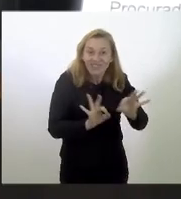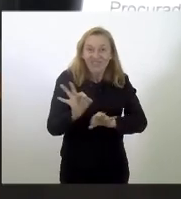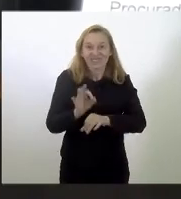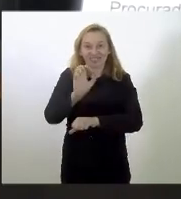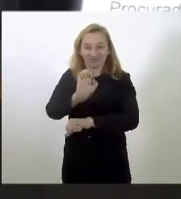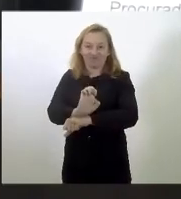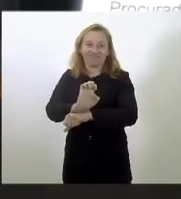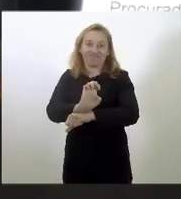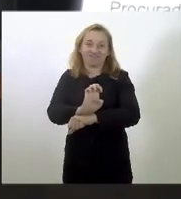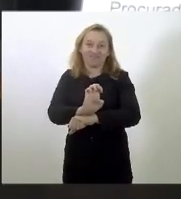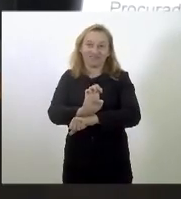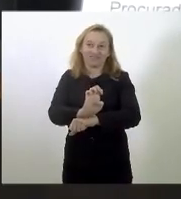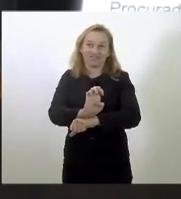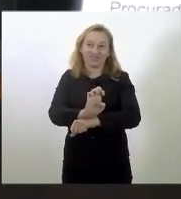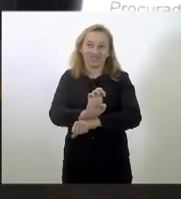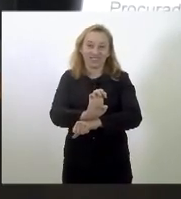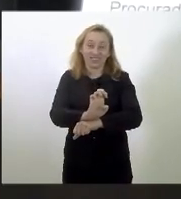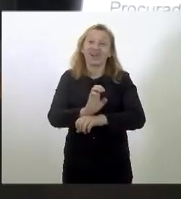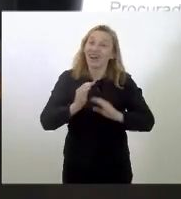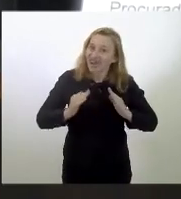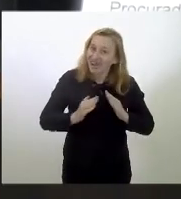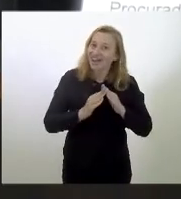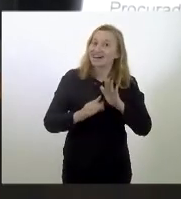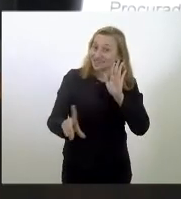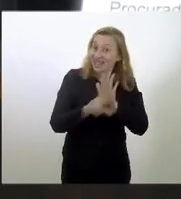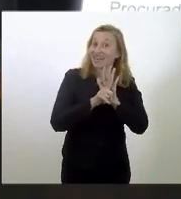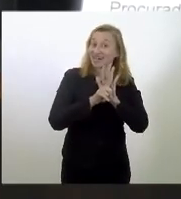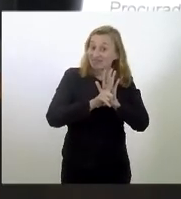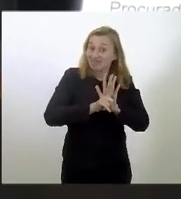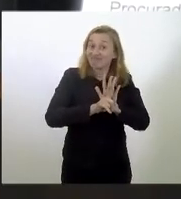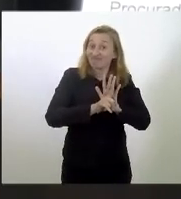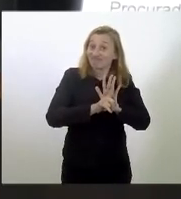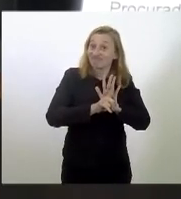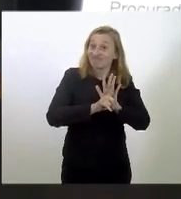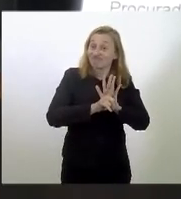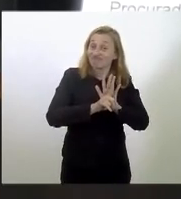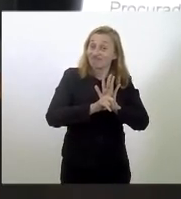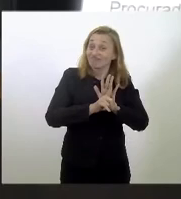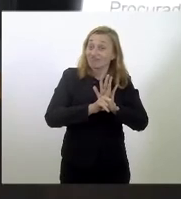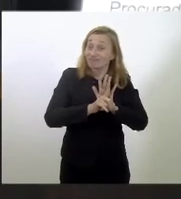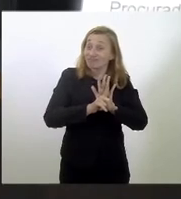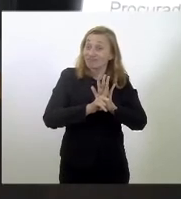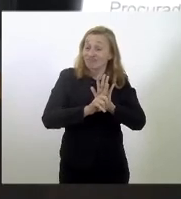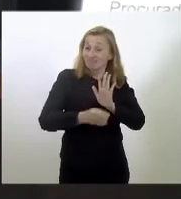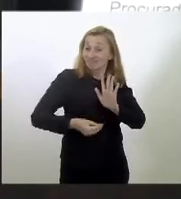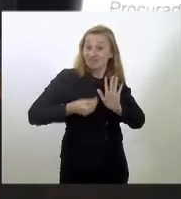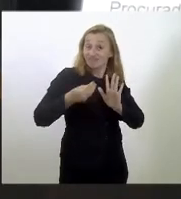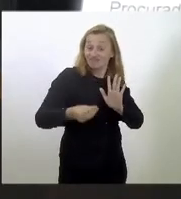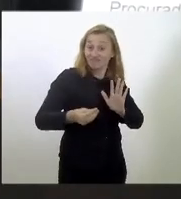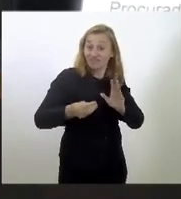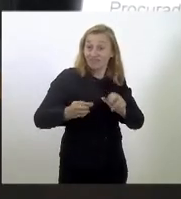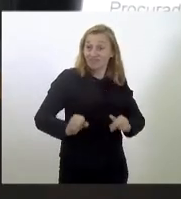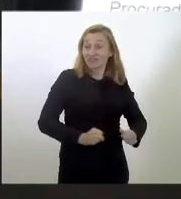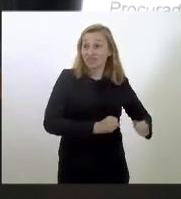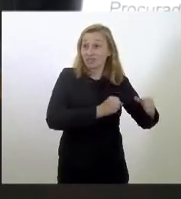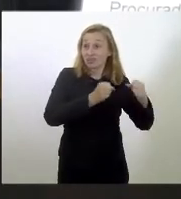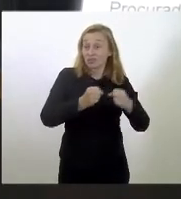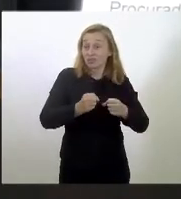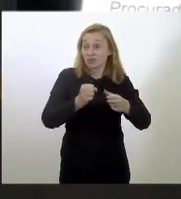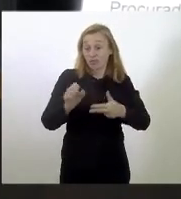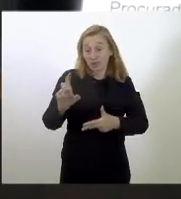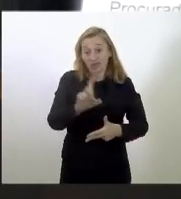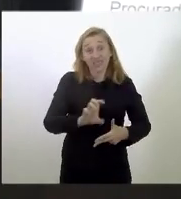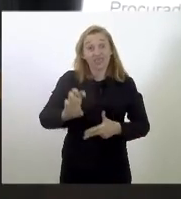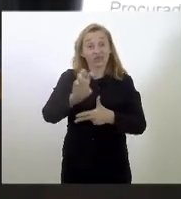Estado. É a Casa das Leis que dá ao Poder Executivo as ferramentas para